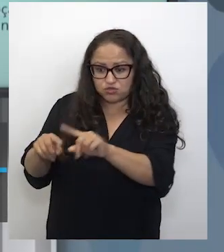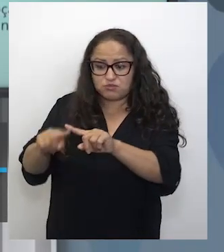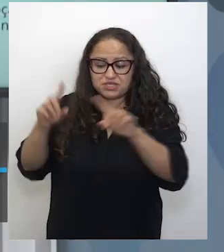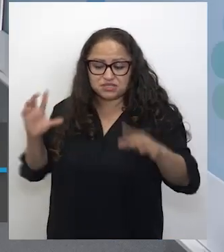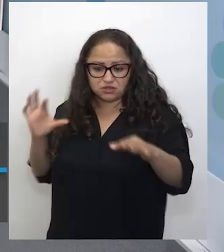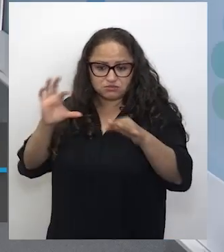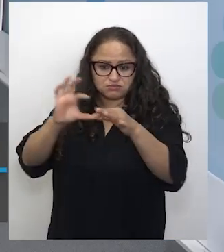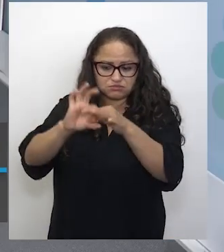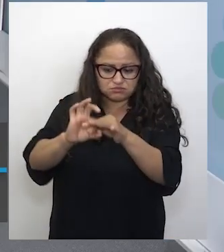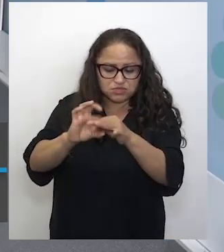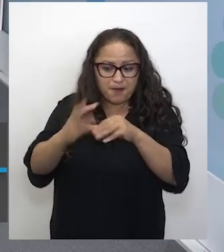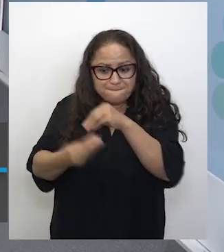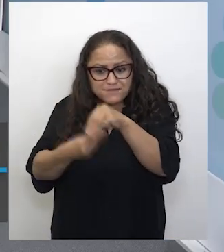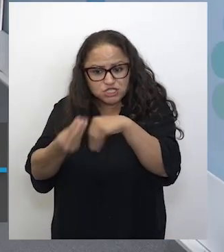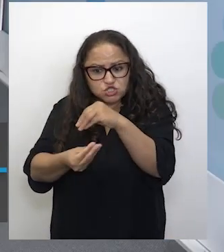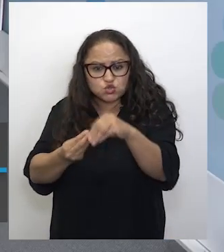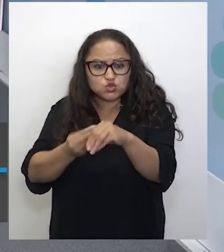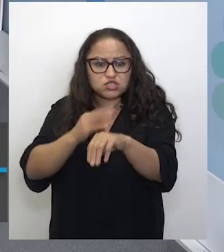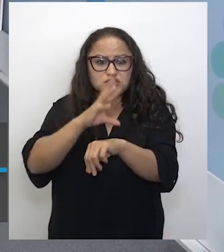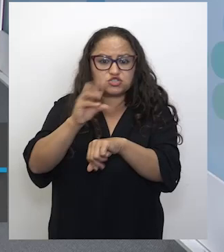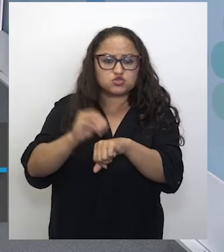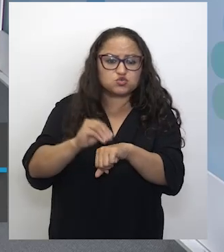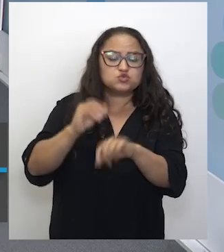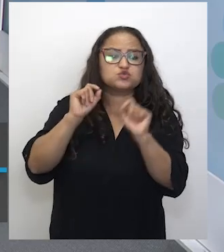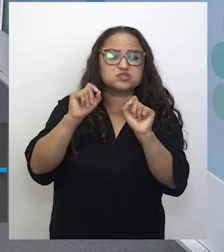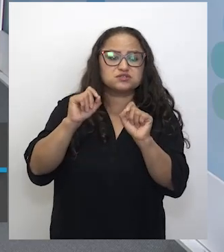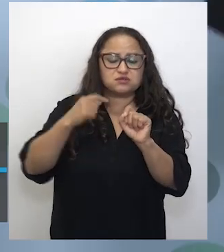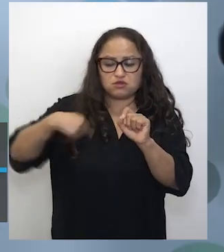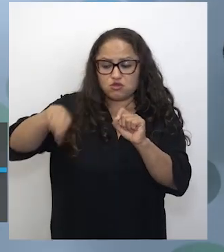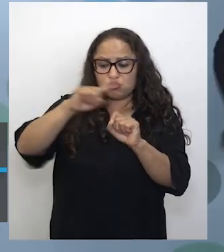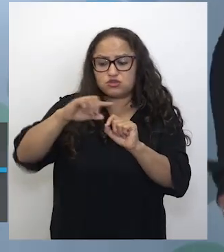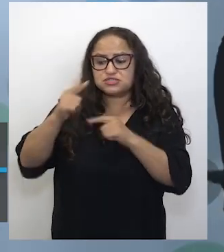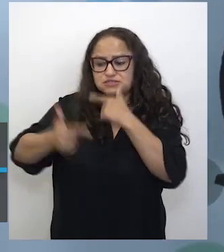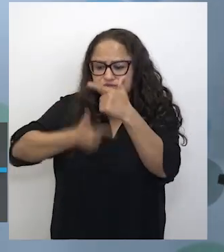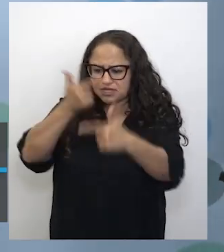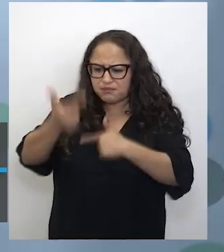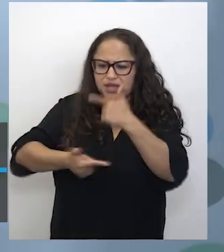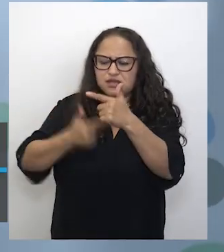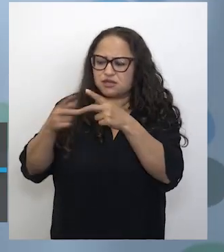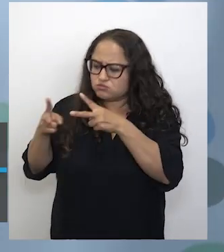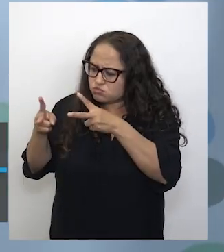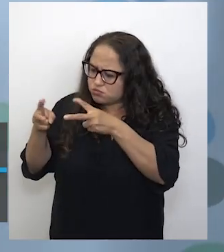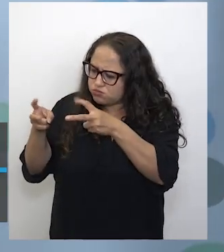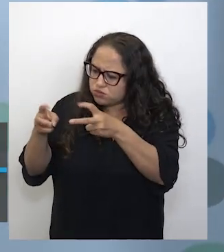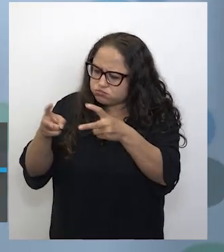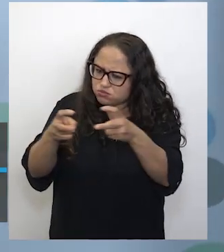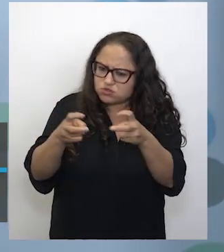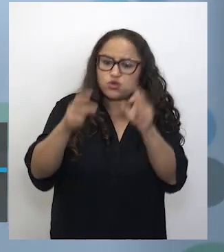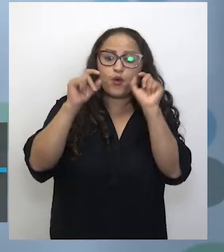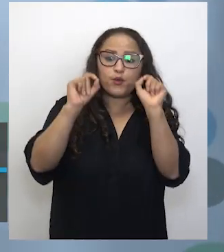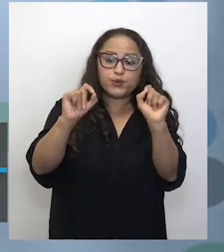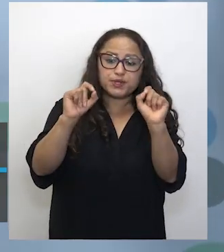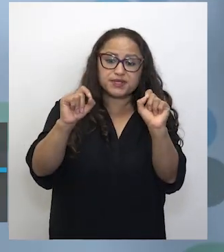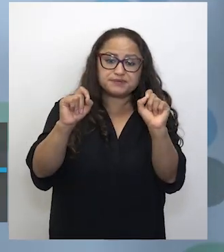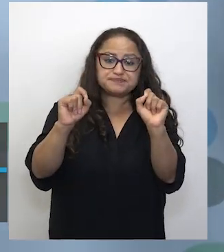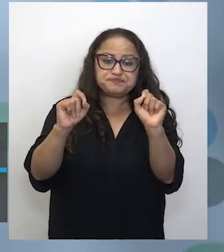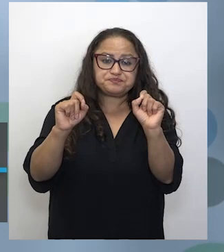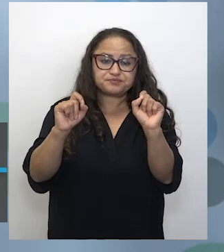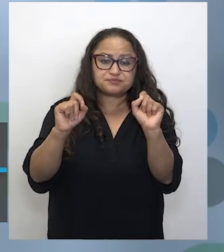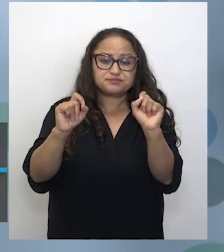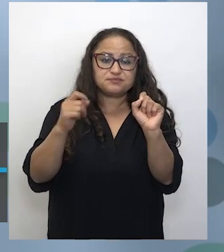isso. Exatamente, né? Nós temos trabalhado essa perspectiva de que,